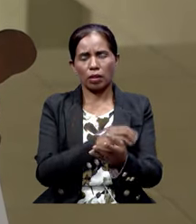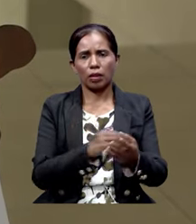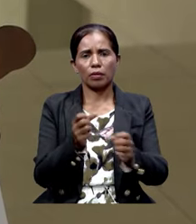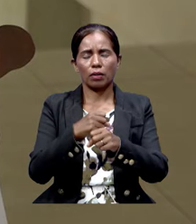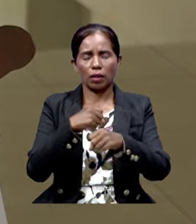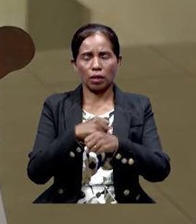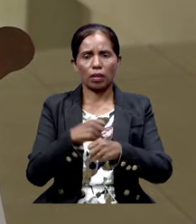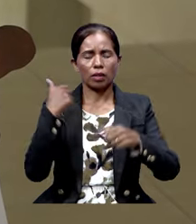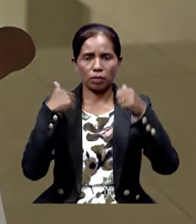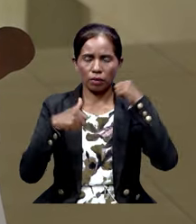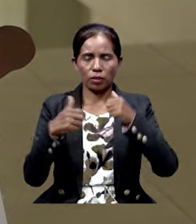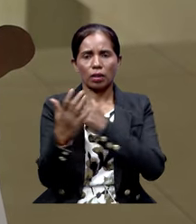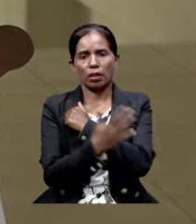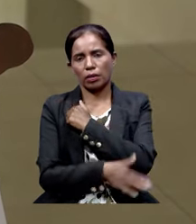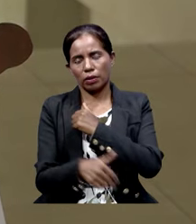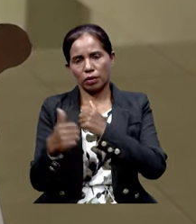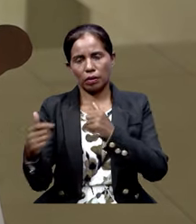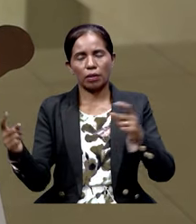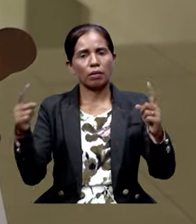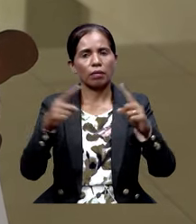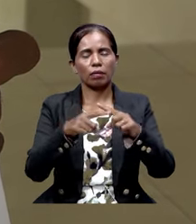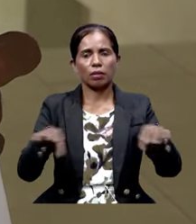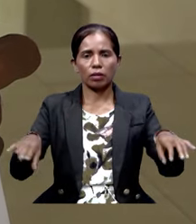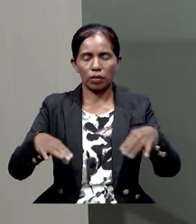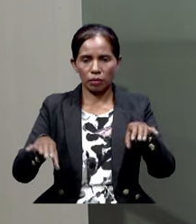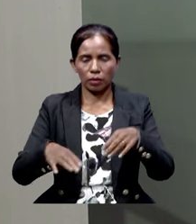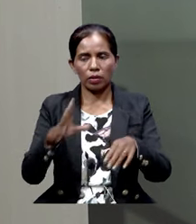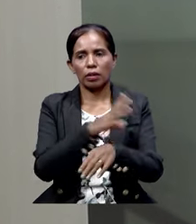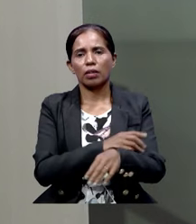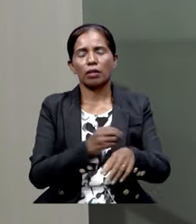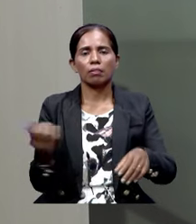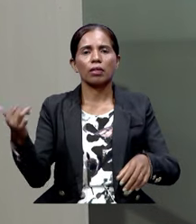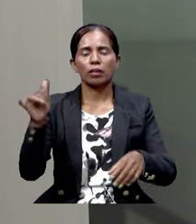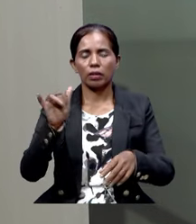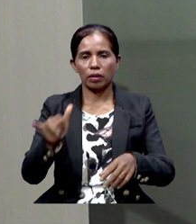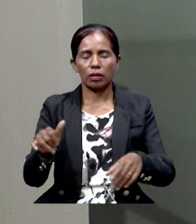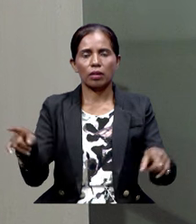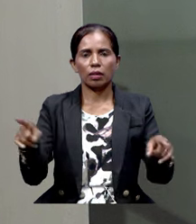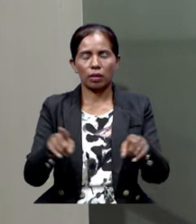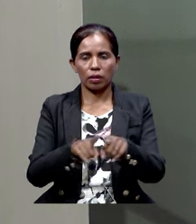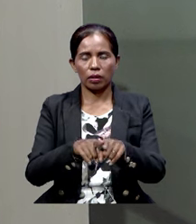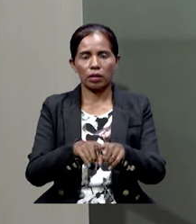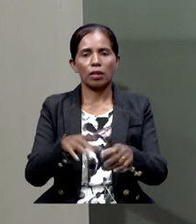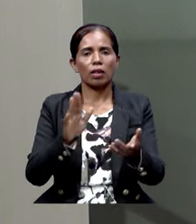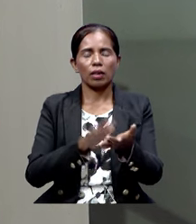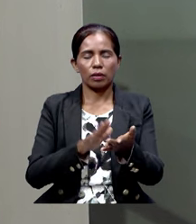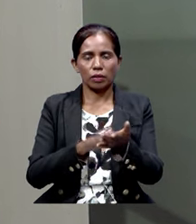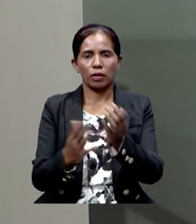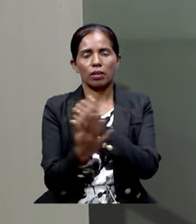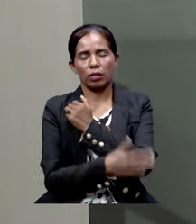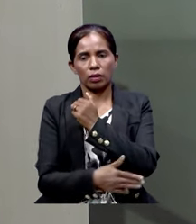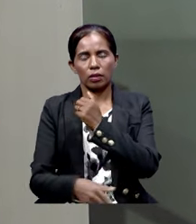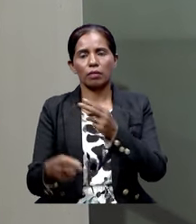makatuhalo atividade e estrangeiro, balo nebe serviço, no moj basira nebe nudar bolseiro e a nação